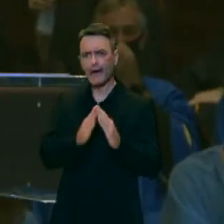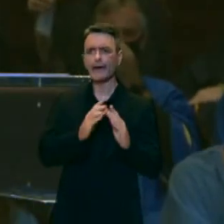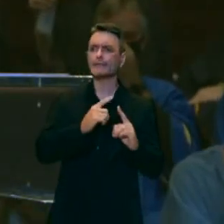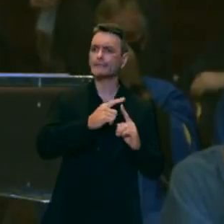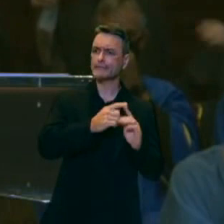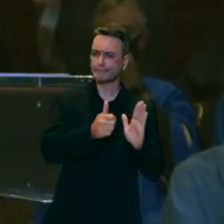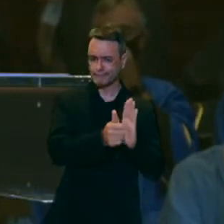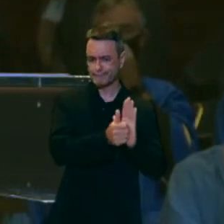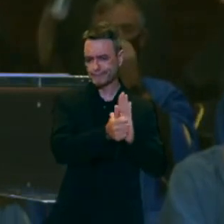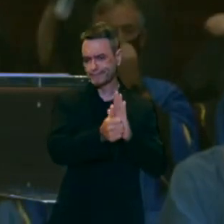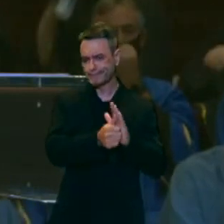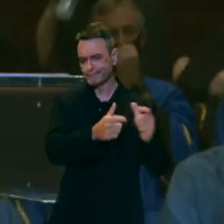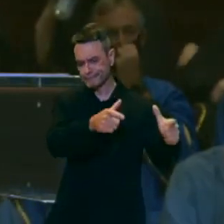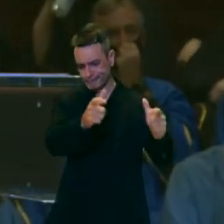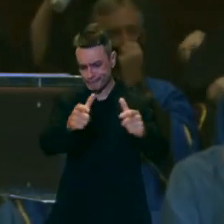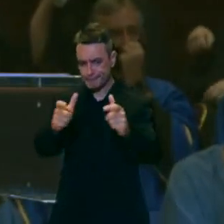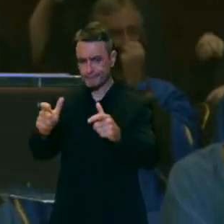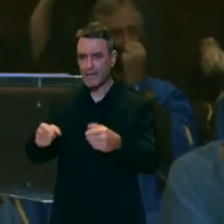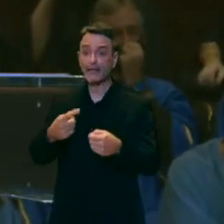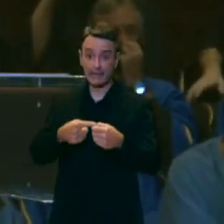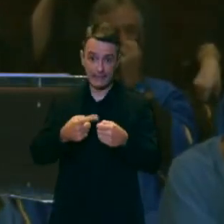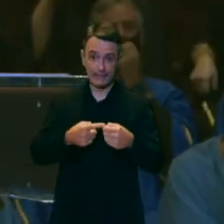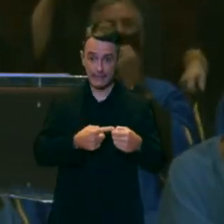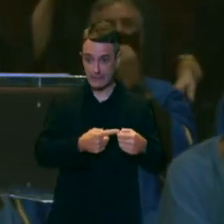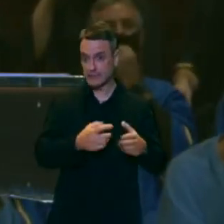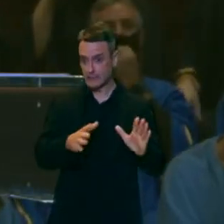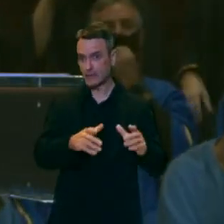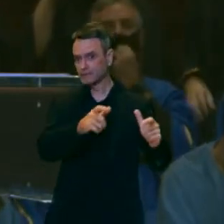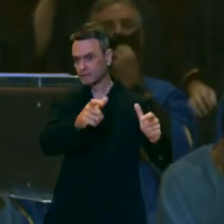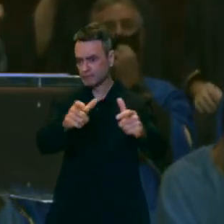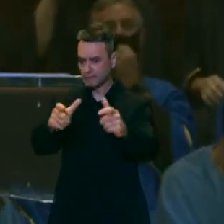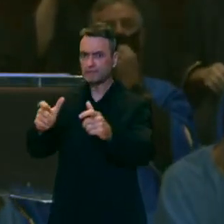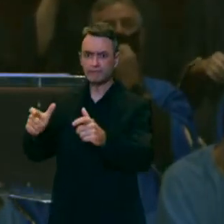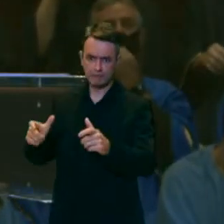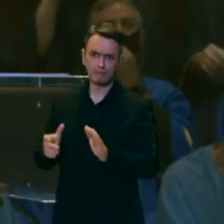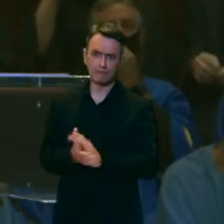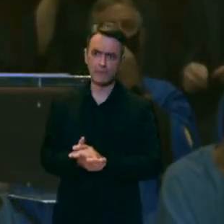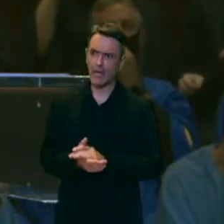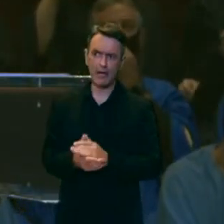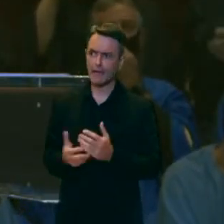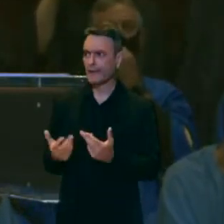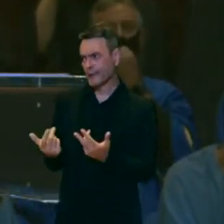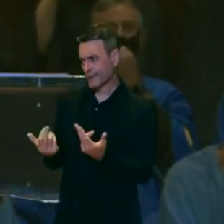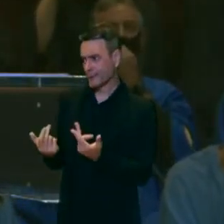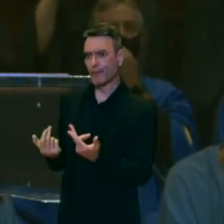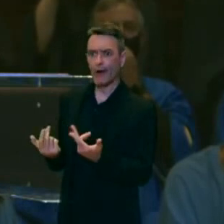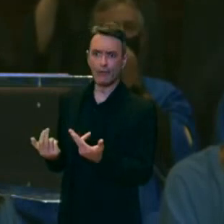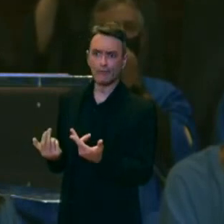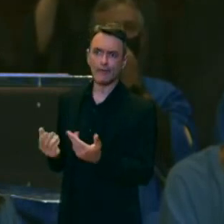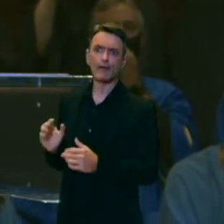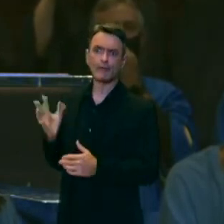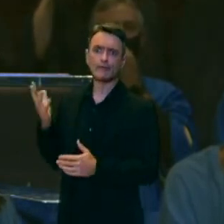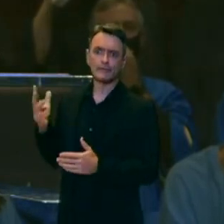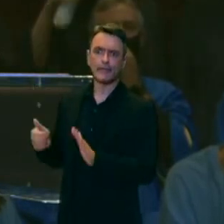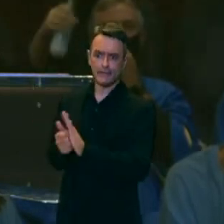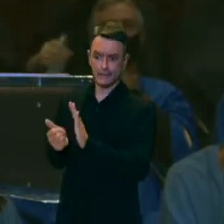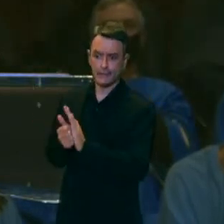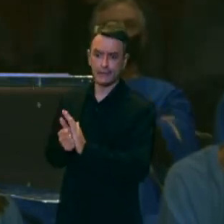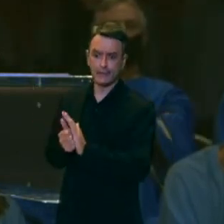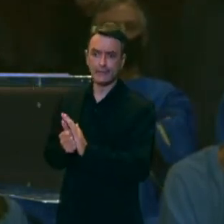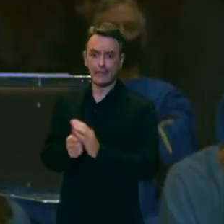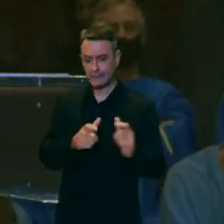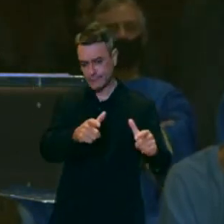funcionando, mas outros locais onde as mesmas coisas vão estar acontecendo. E no